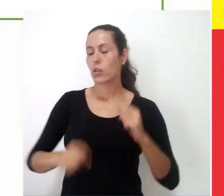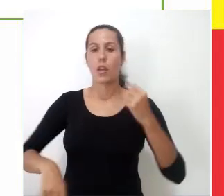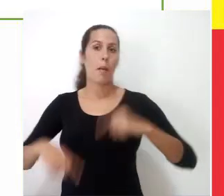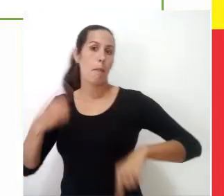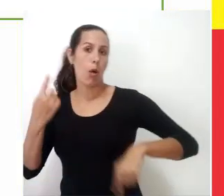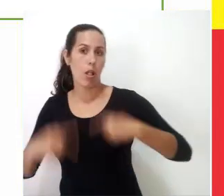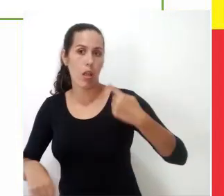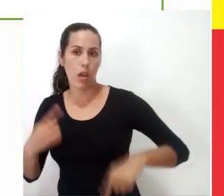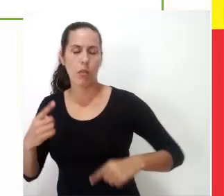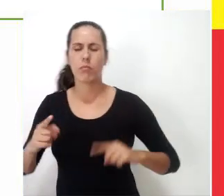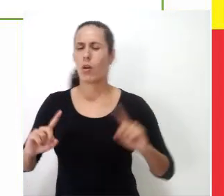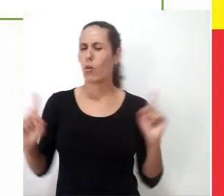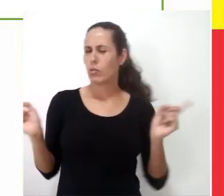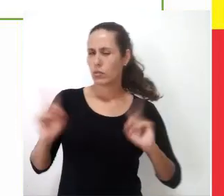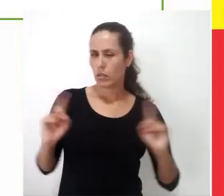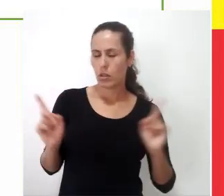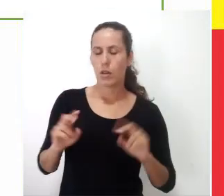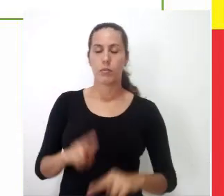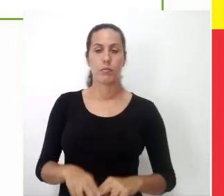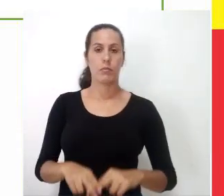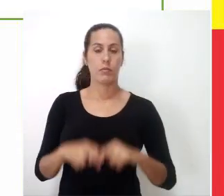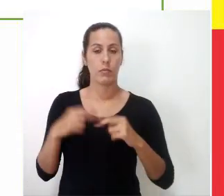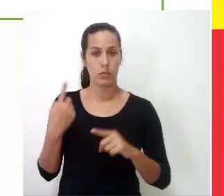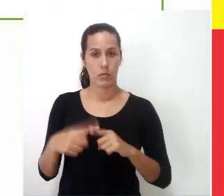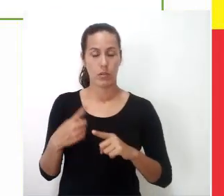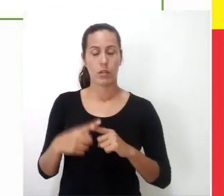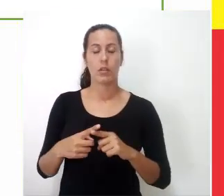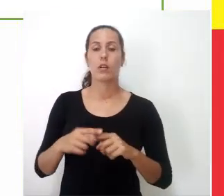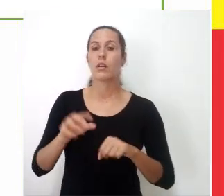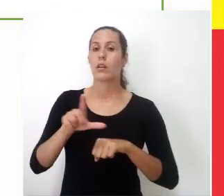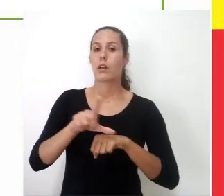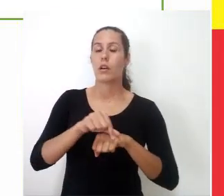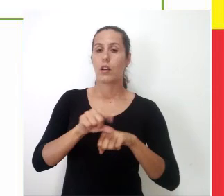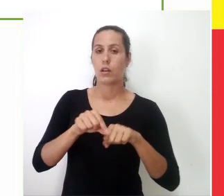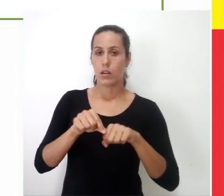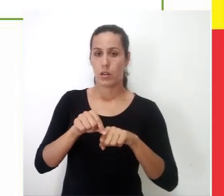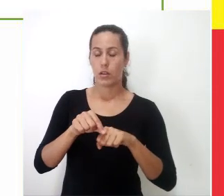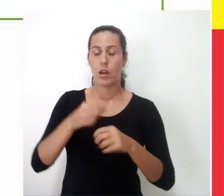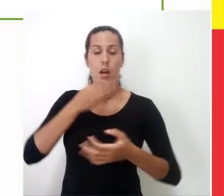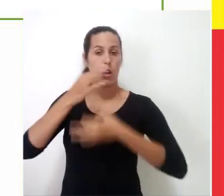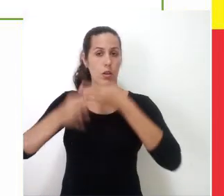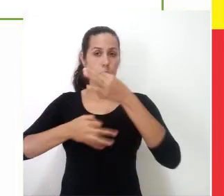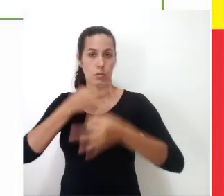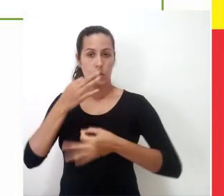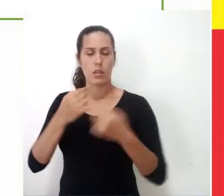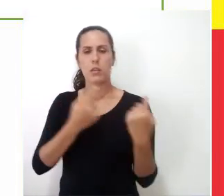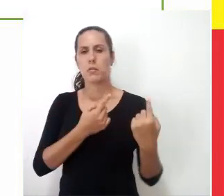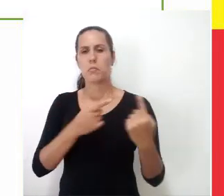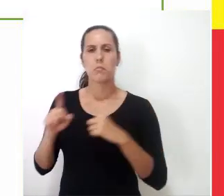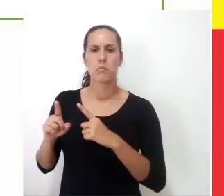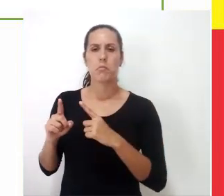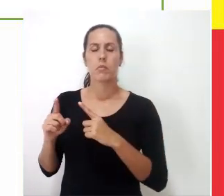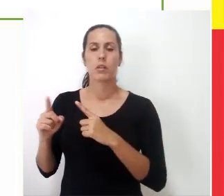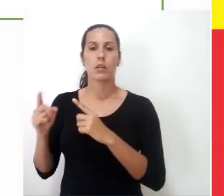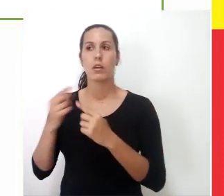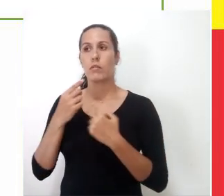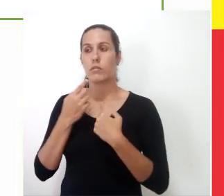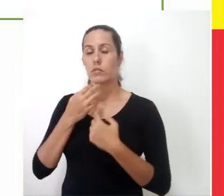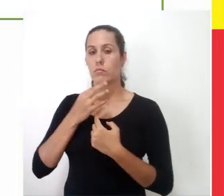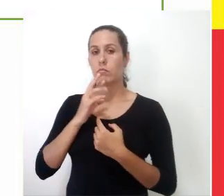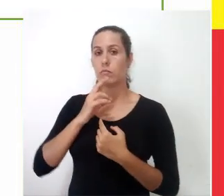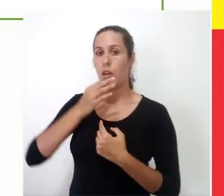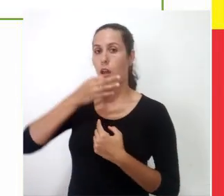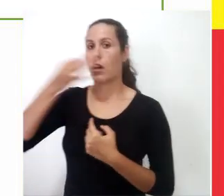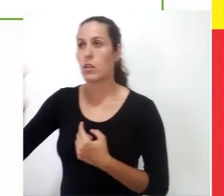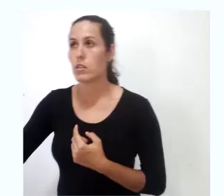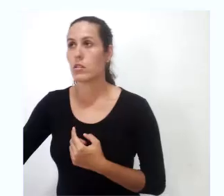ser polêmica ou não, pois a argumentação implica também divergência, que é contra-argumentação, certo? Agora lembre-se